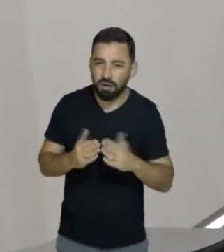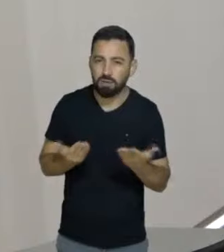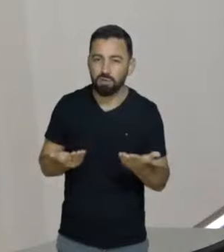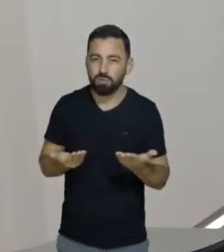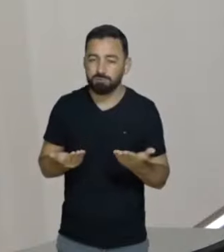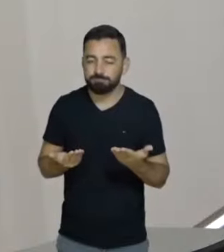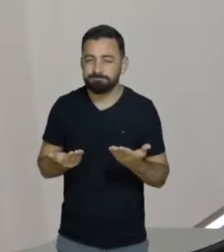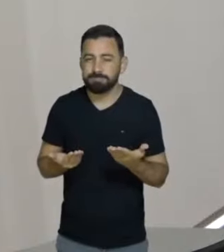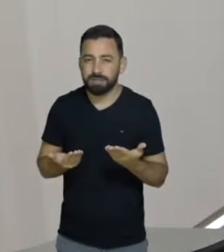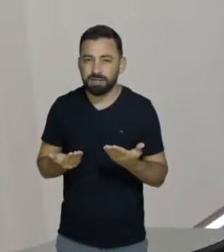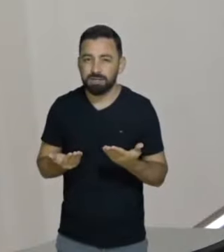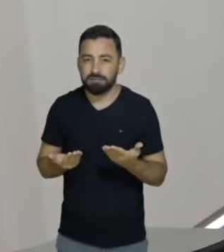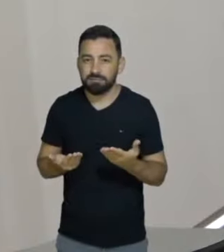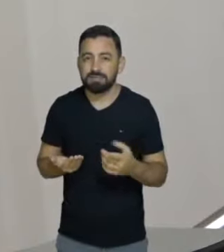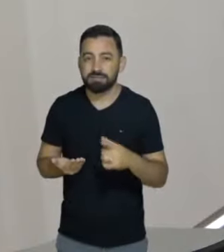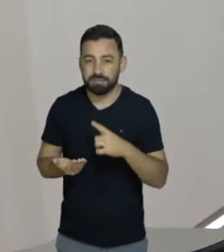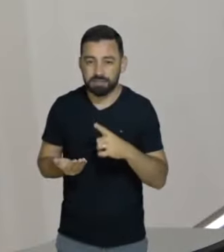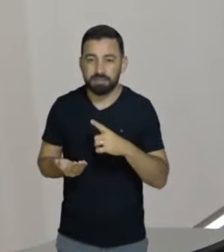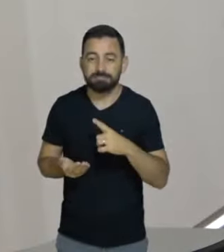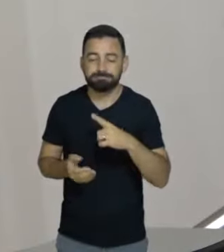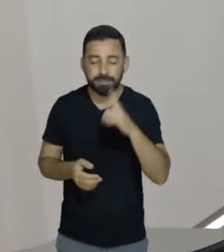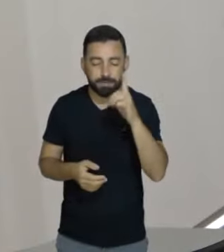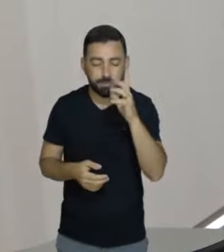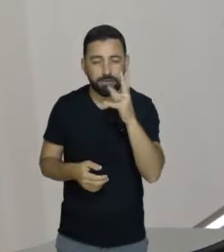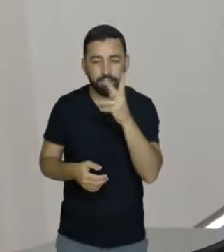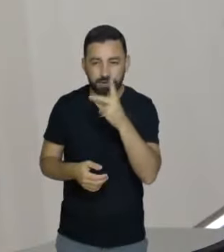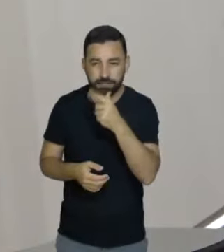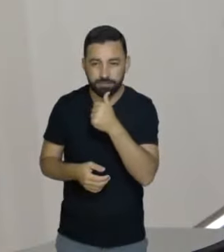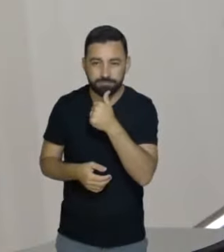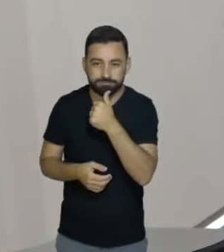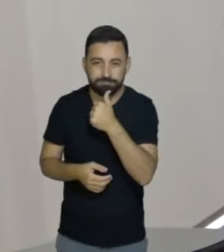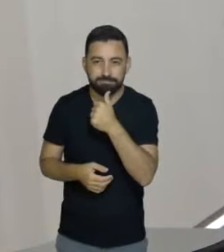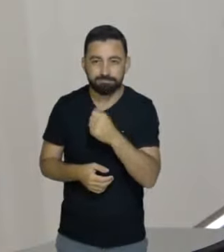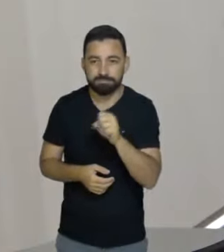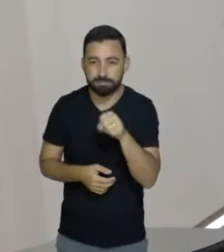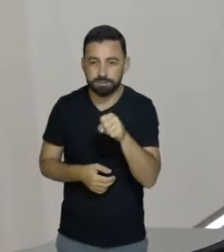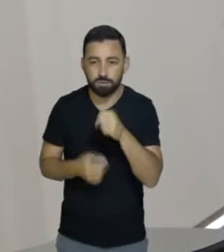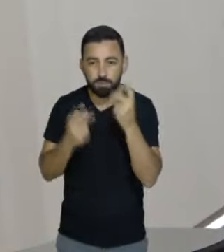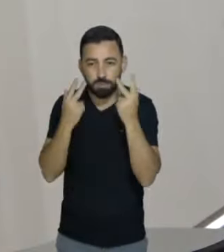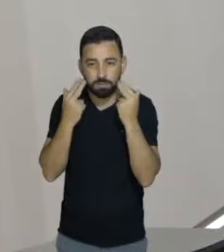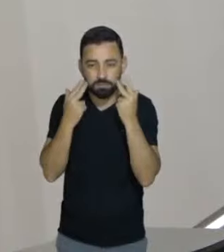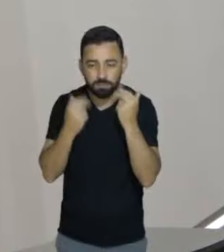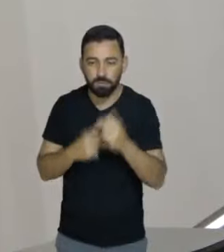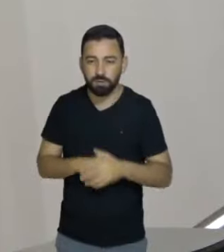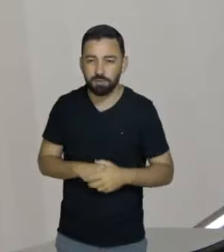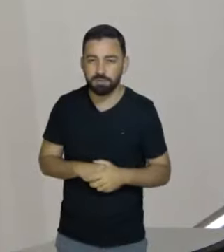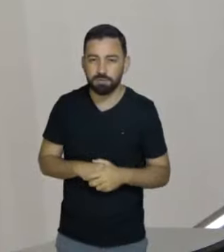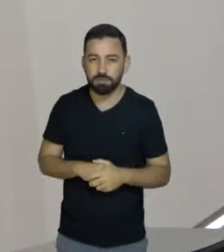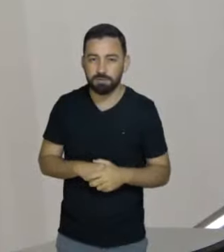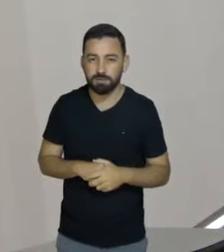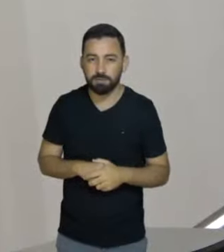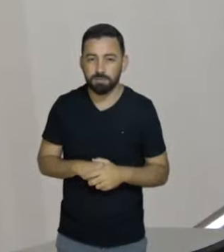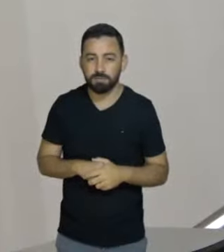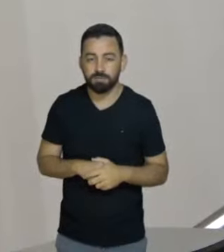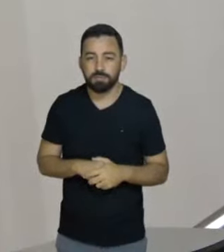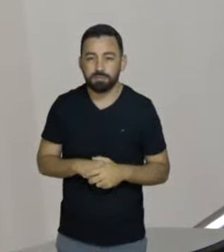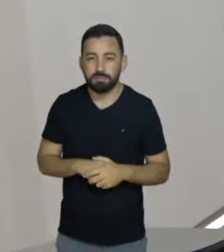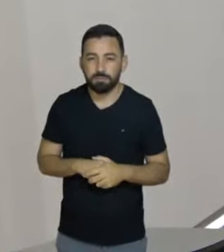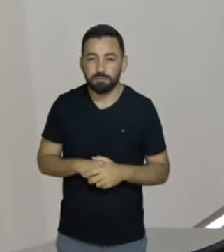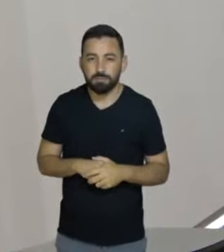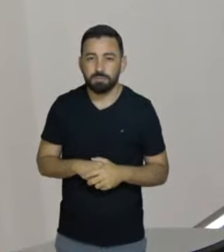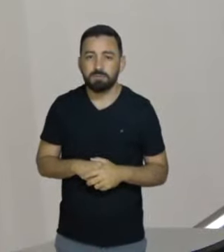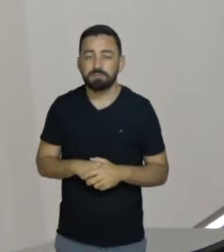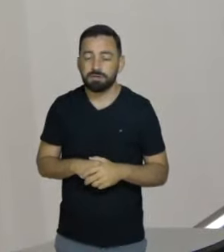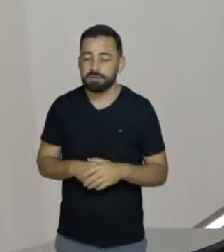pouco de demora. Isso é natural. Mas é certo que nunca